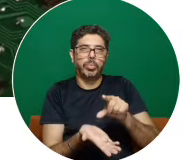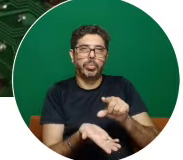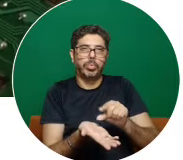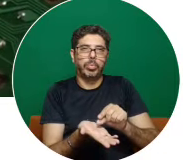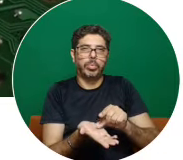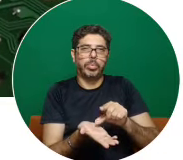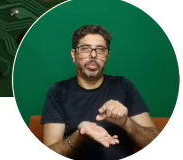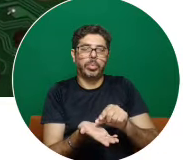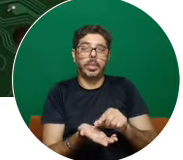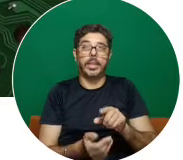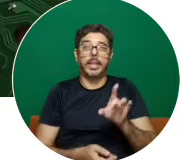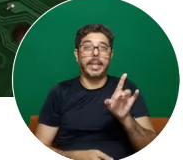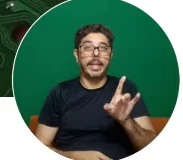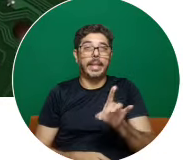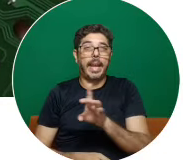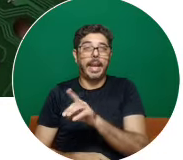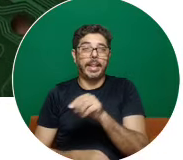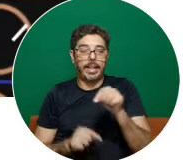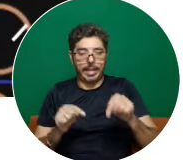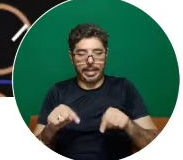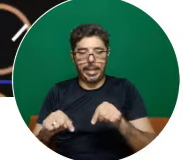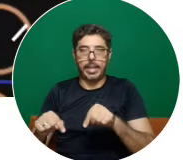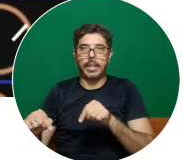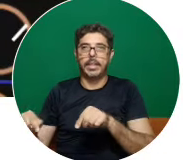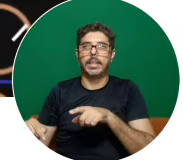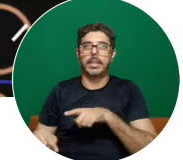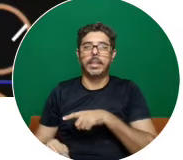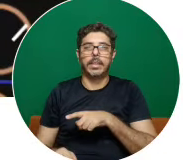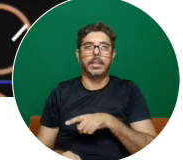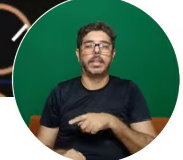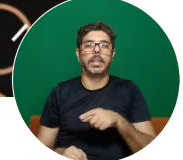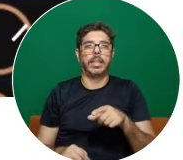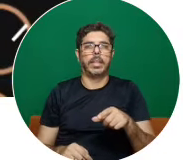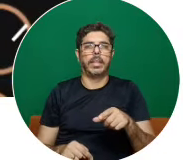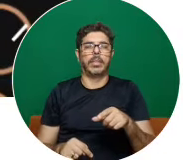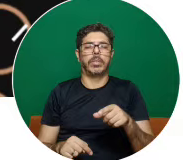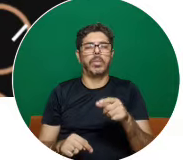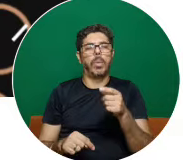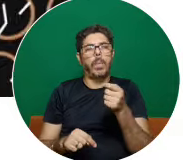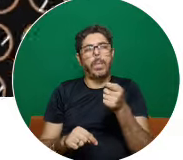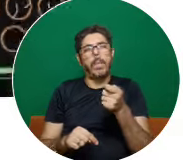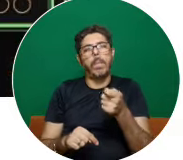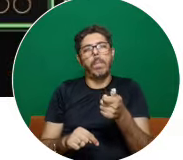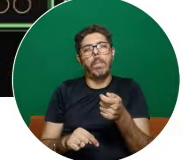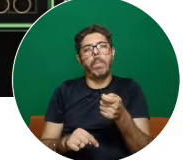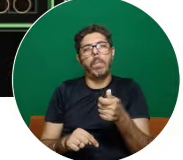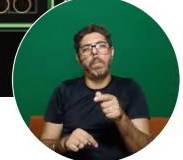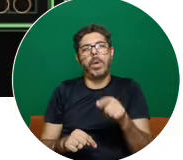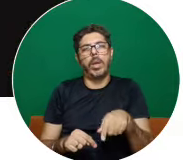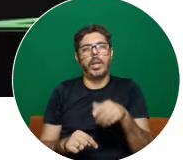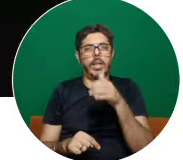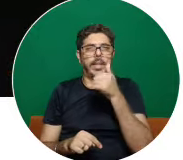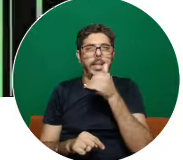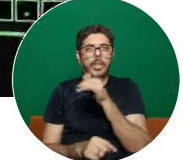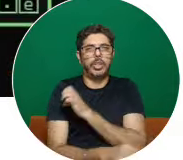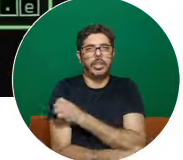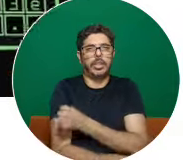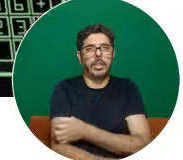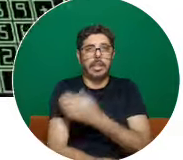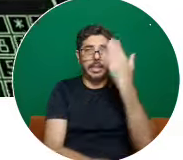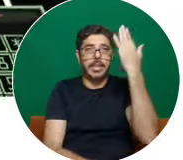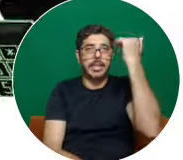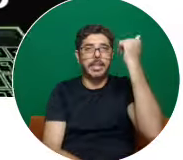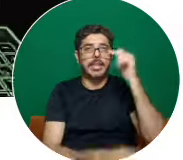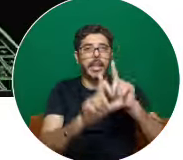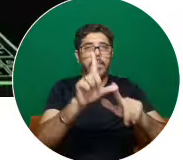externos reconhecem cada tecla com base em sua capacitância quando a tecla é pressionada. Assim, a informação detectada ao pressionar a tecla